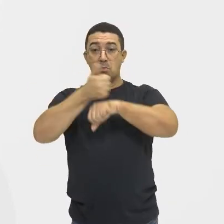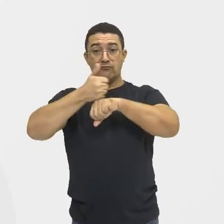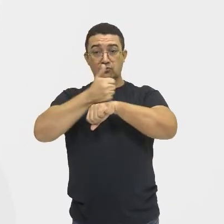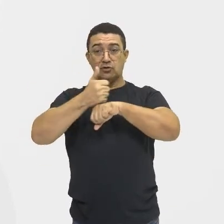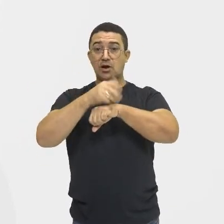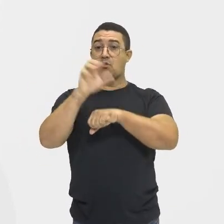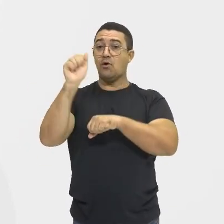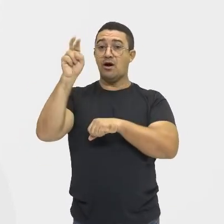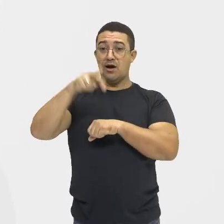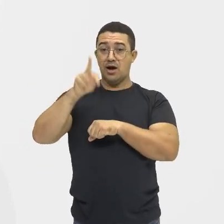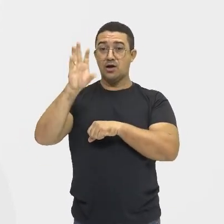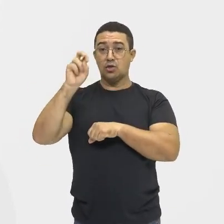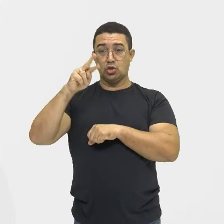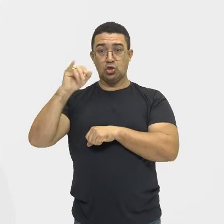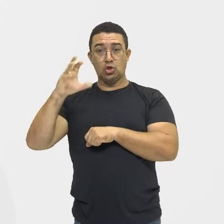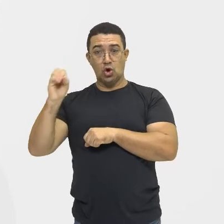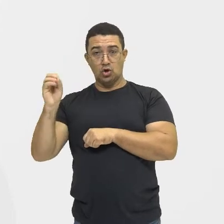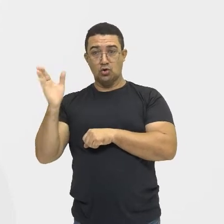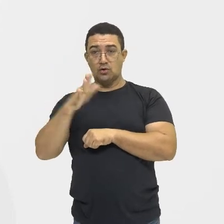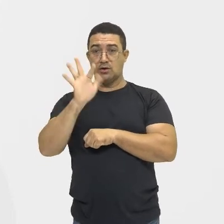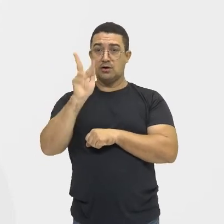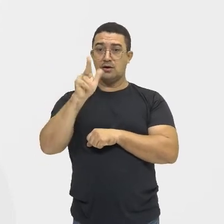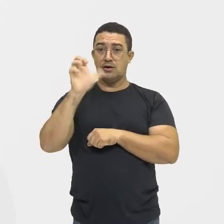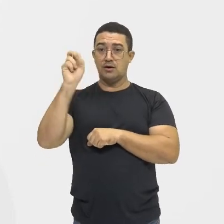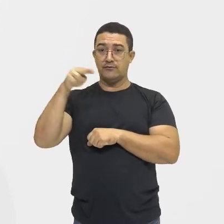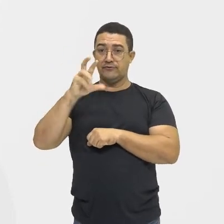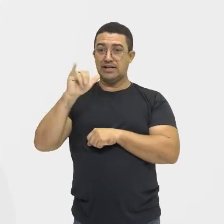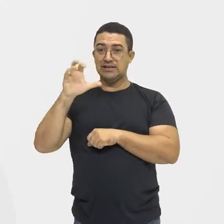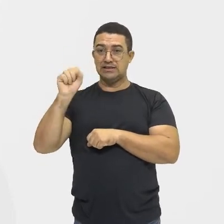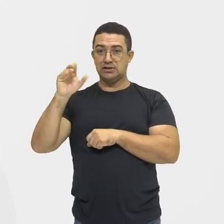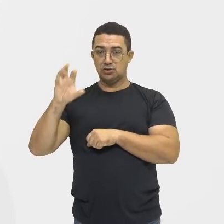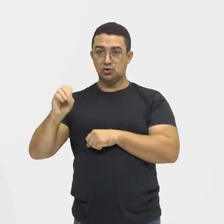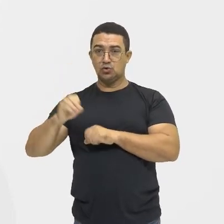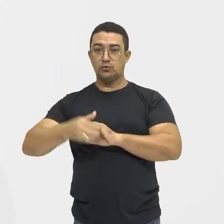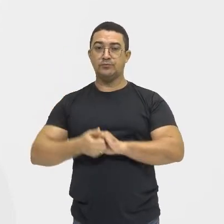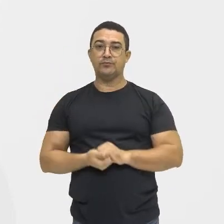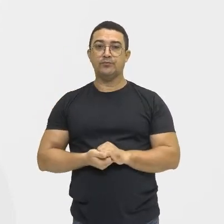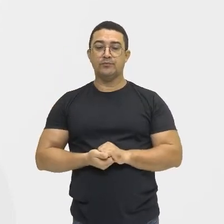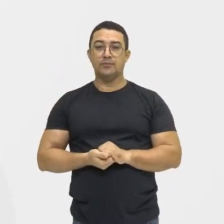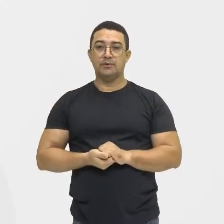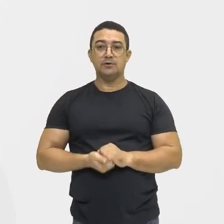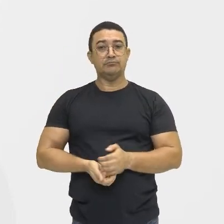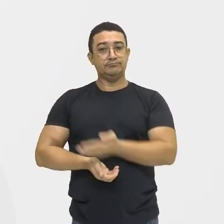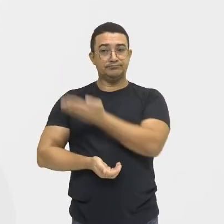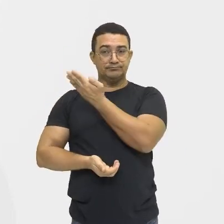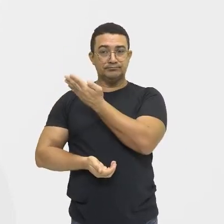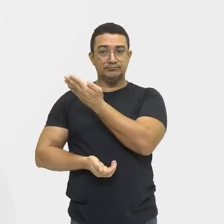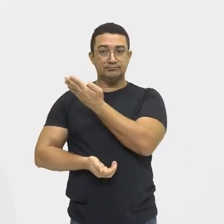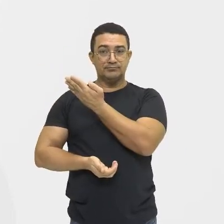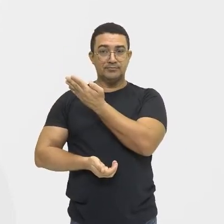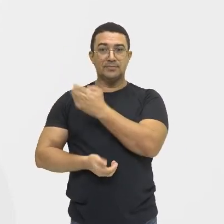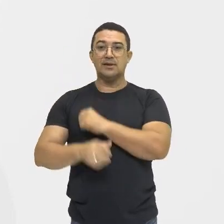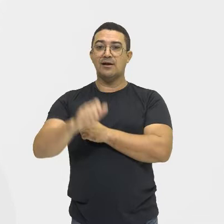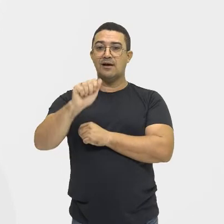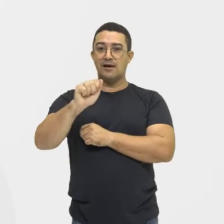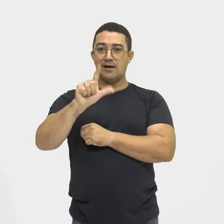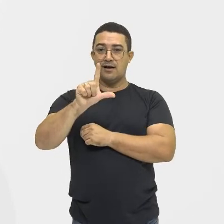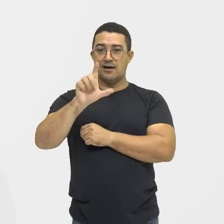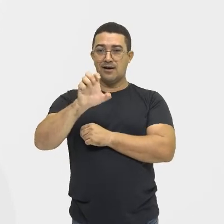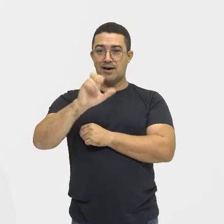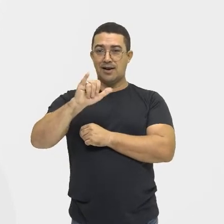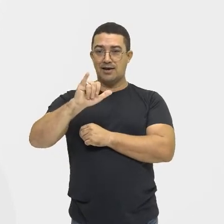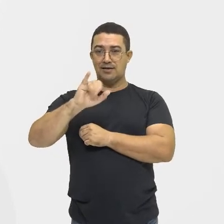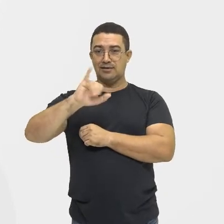Lisboa, mais conhecido como Aleijadinho, que eu trouxe aqui a imagem para vocês. Ele é o grande representante